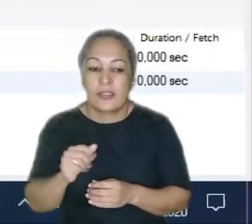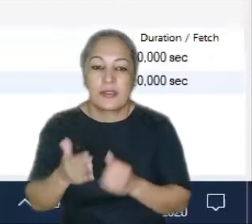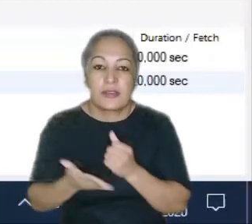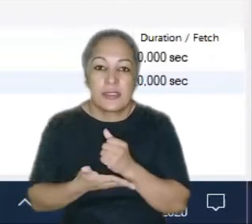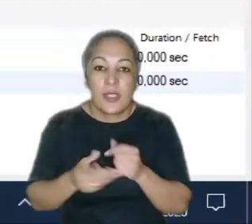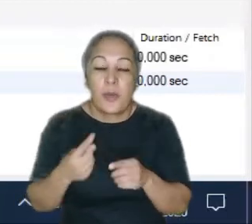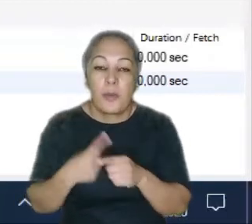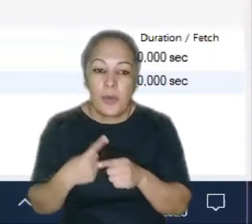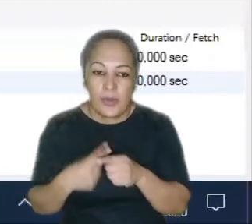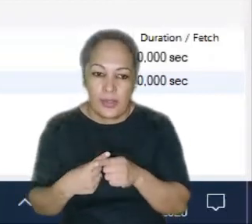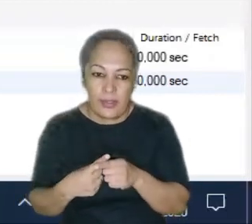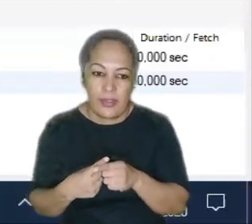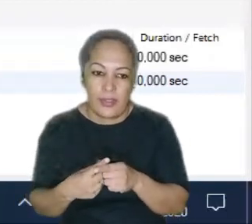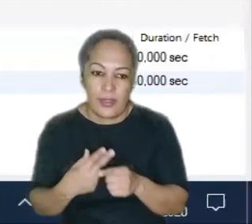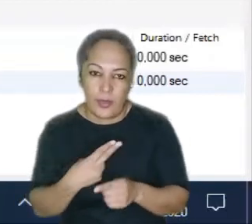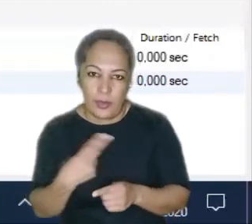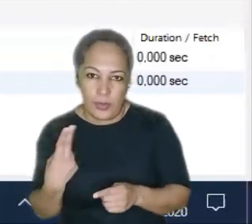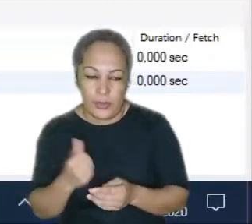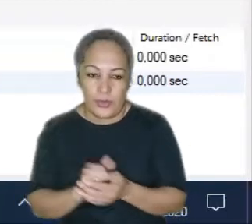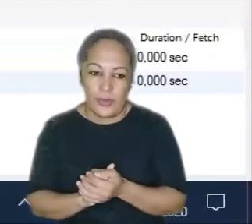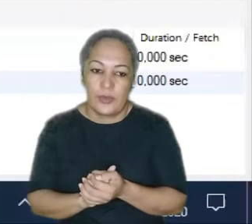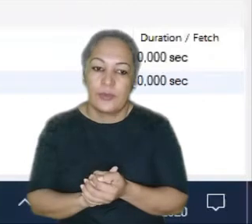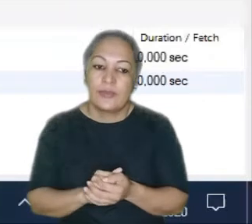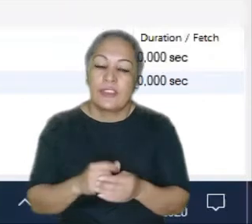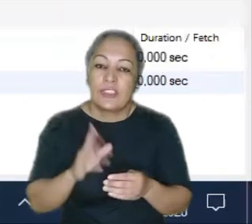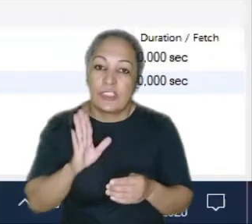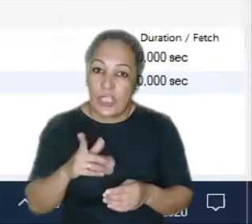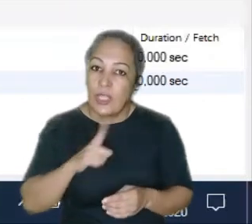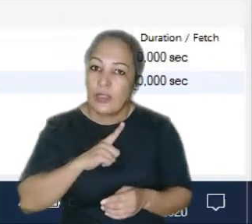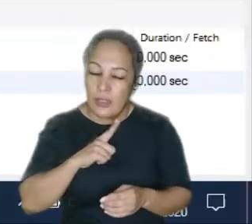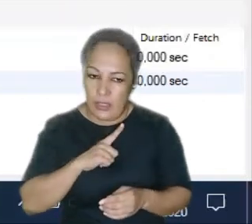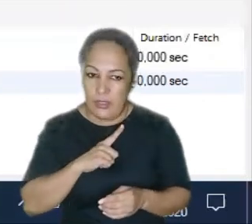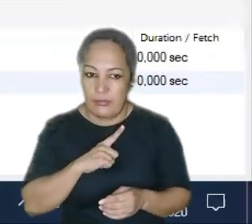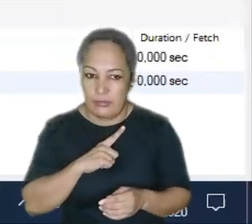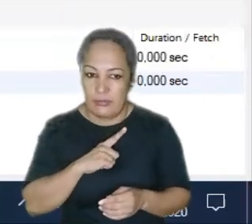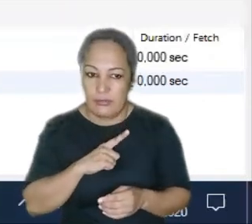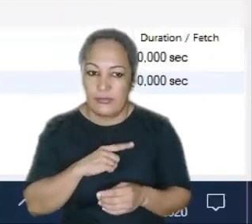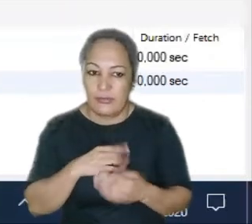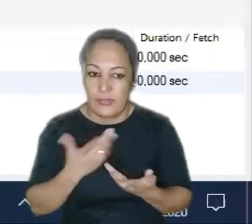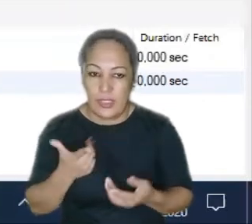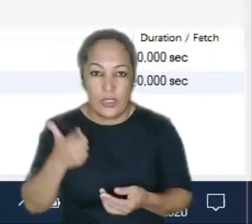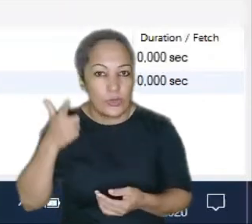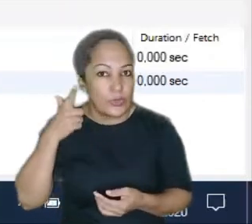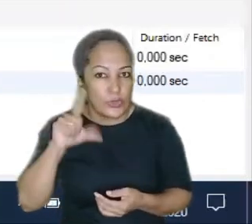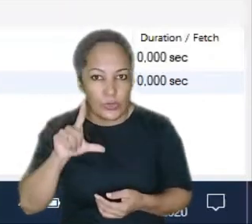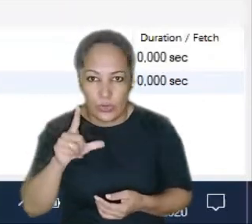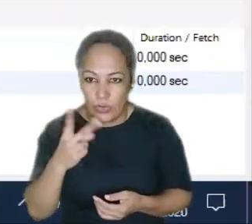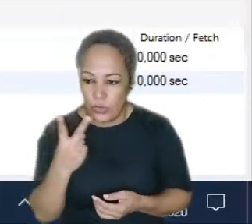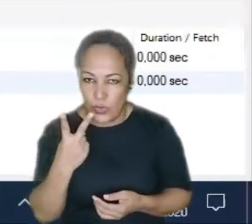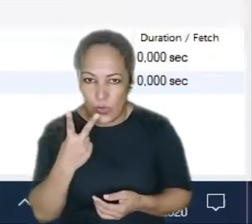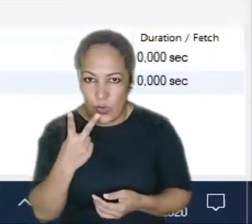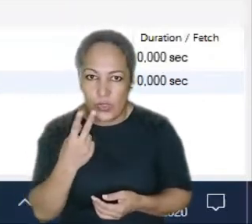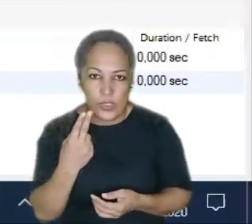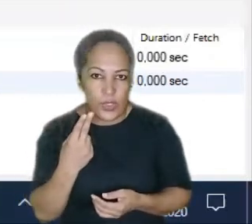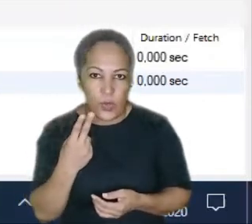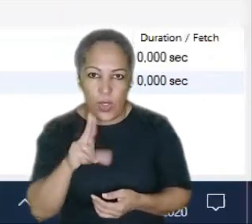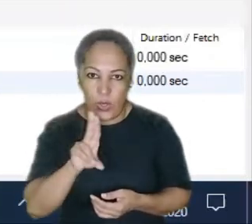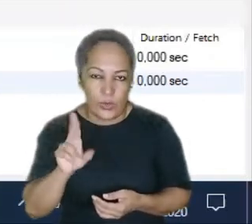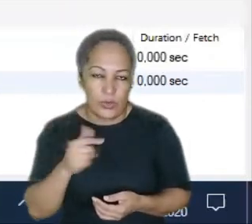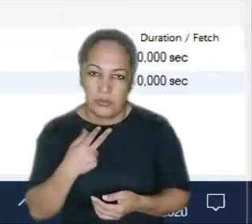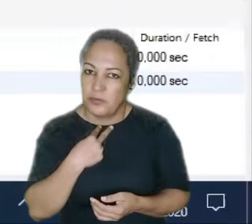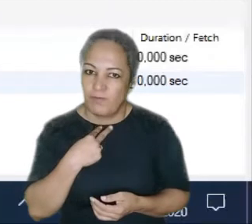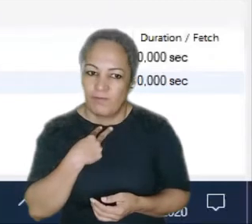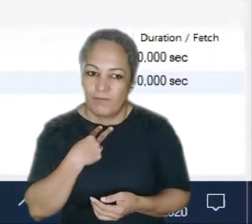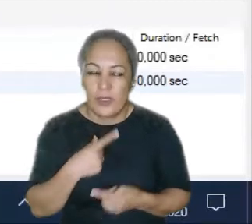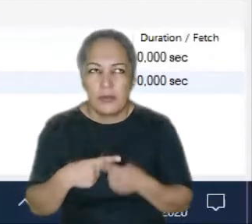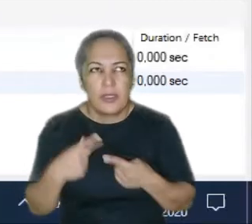seja, a database já existe. Ou seja, ele não pode criar duas bases de dados com o mesmo nome. Professor, o senhor executou aqui, apareceu